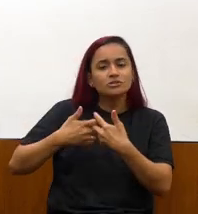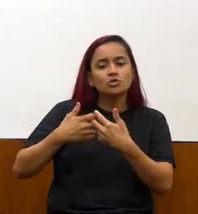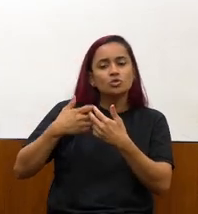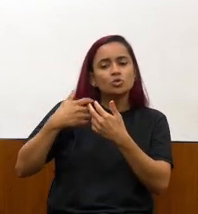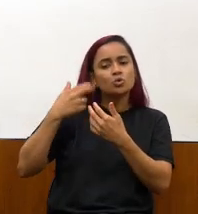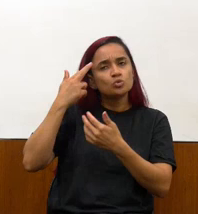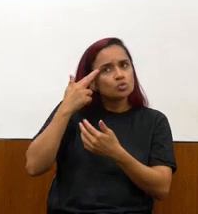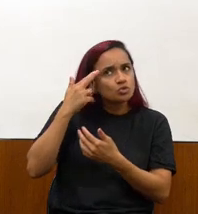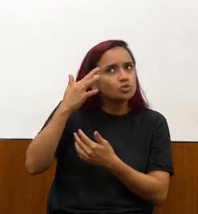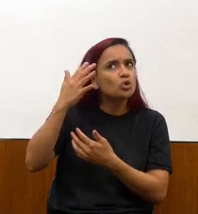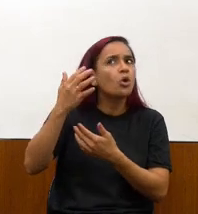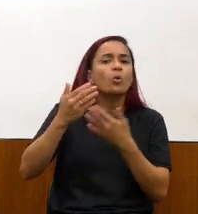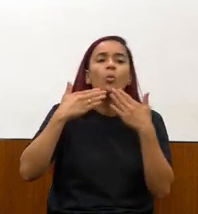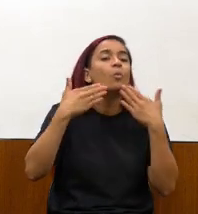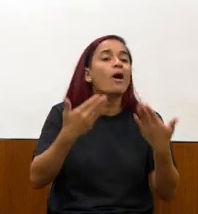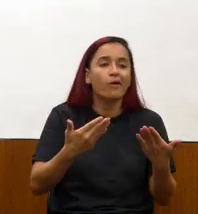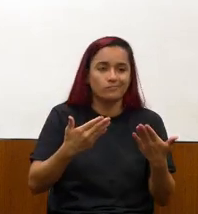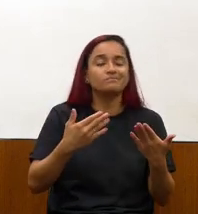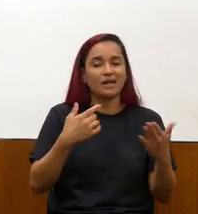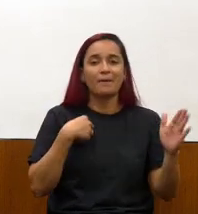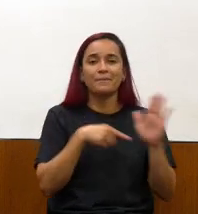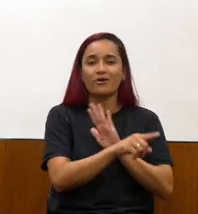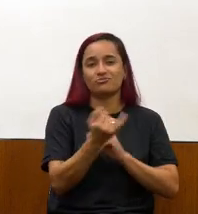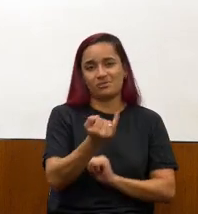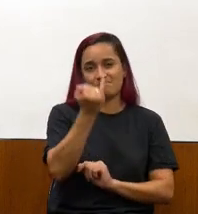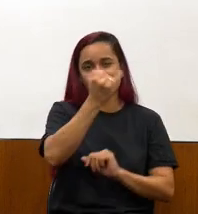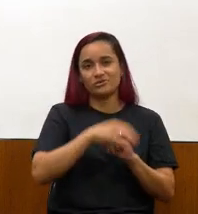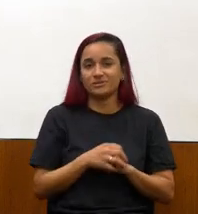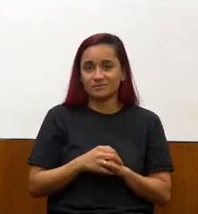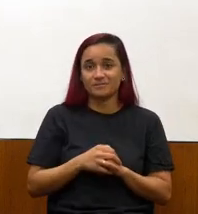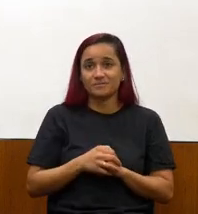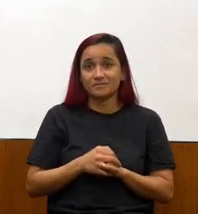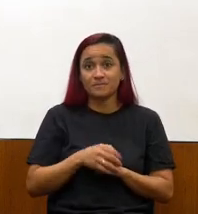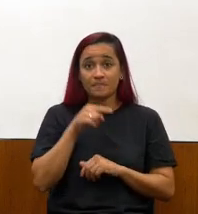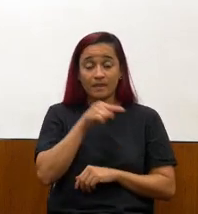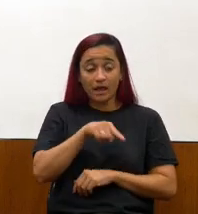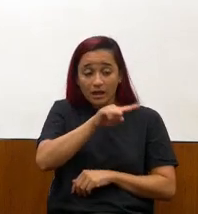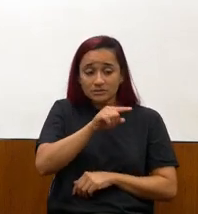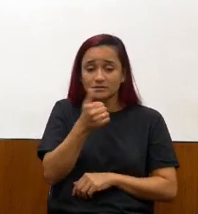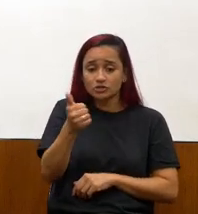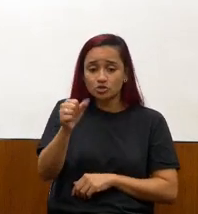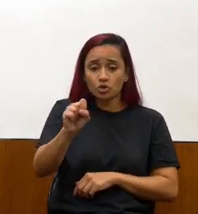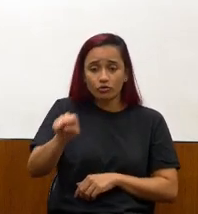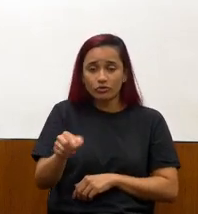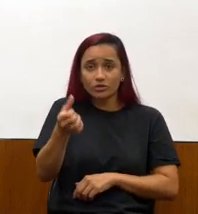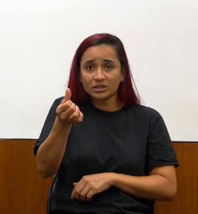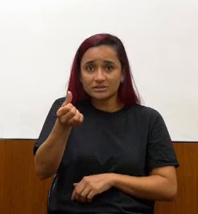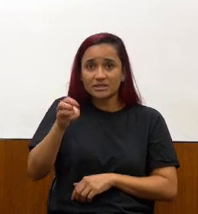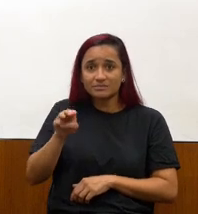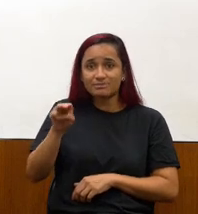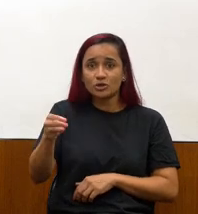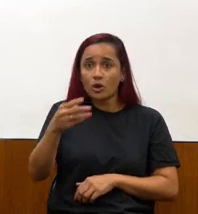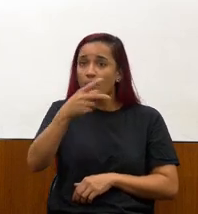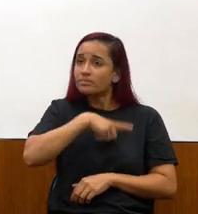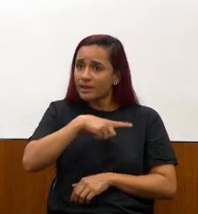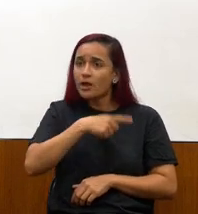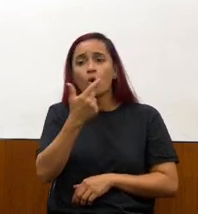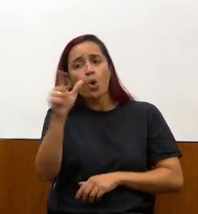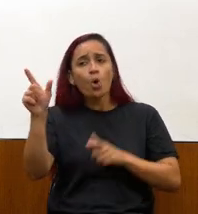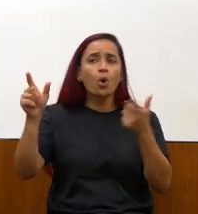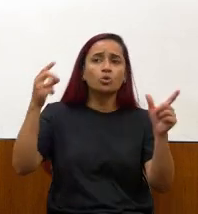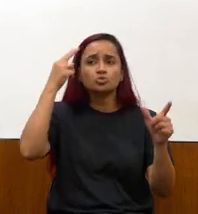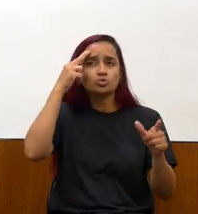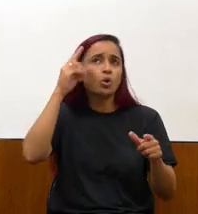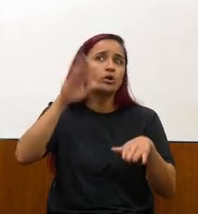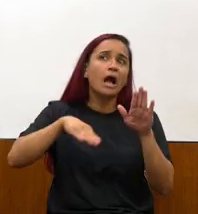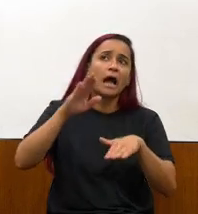qual é o sonho delas. E essas 18 milhões de pessoas também possuem algum tipo de sonho. Seja ir trabalhar, seja ele ter um envelhecimento